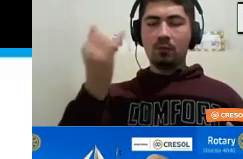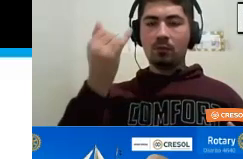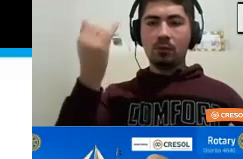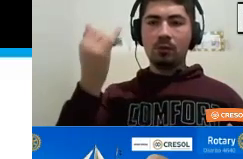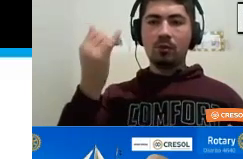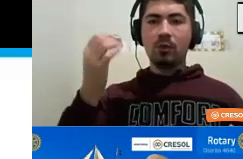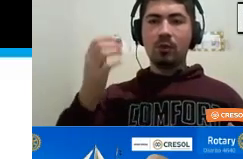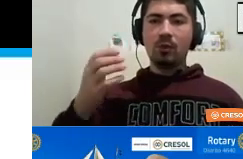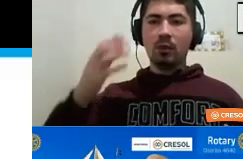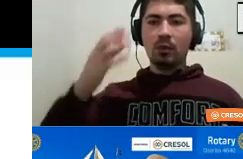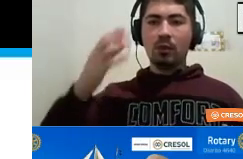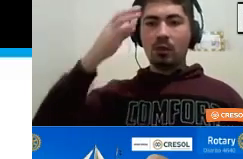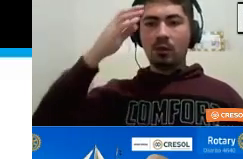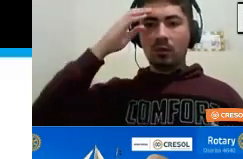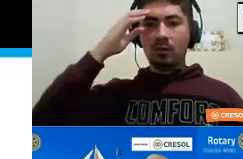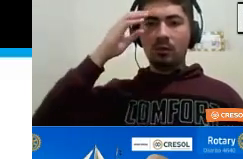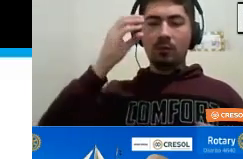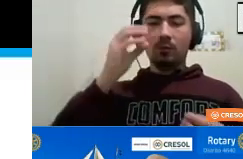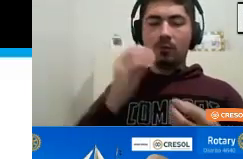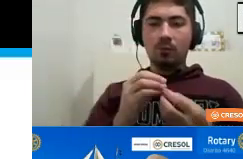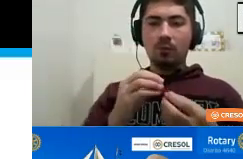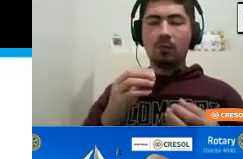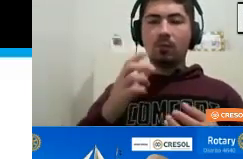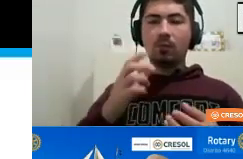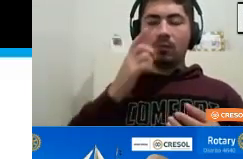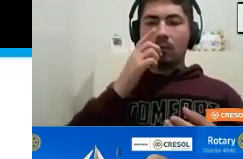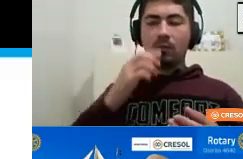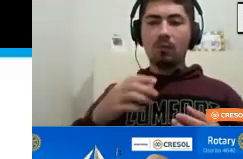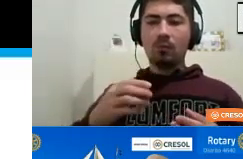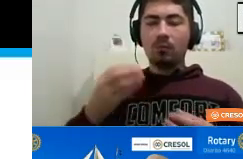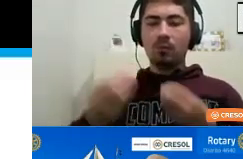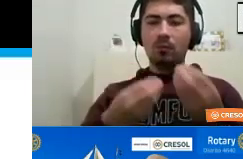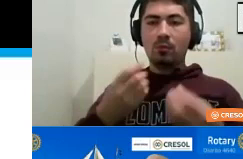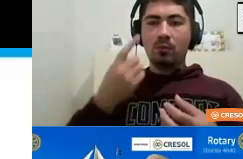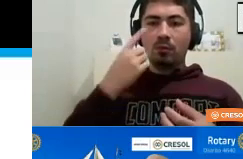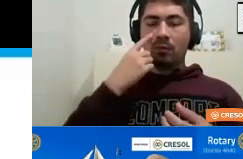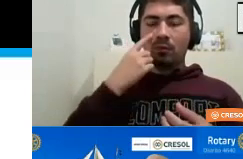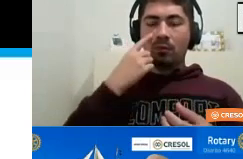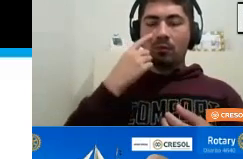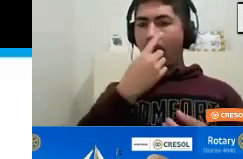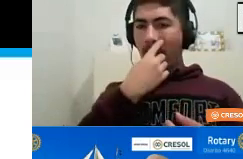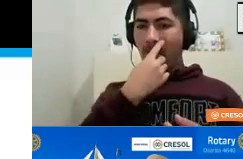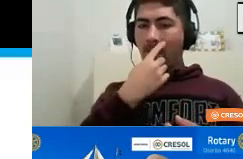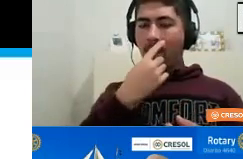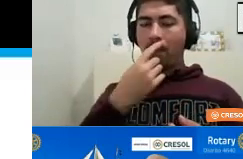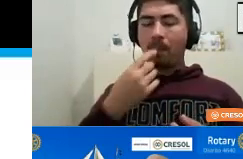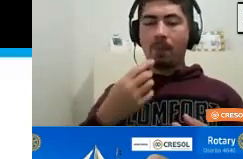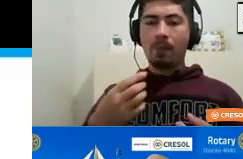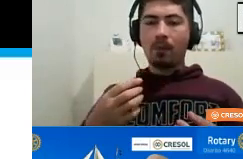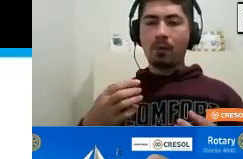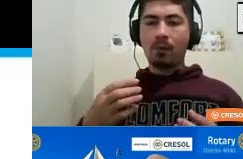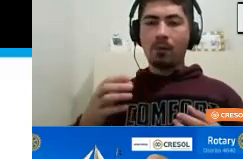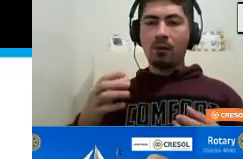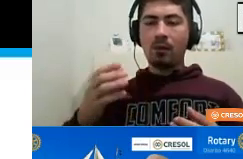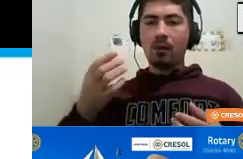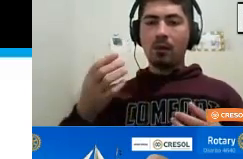chegou a esse projeto e como a gente viu quanto as nossas entidades precisam de